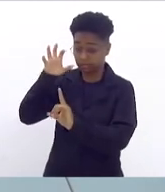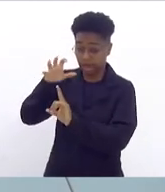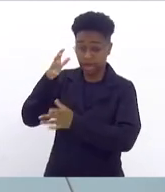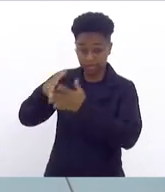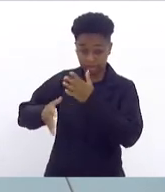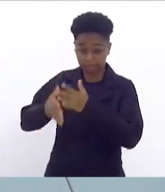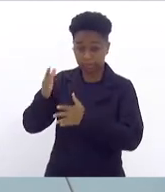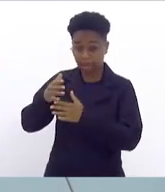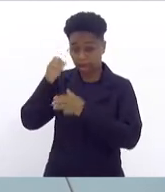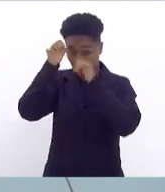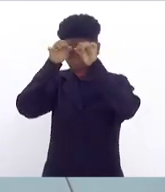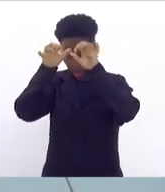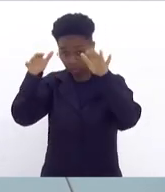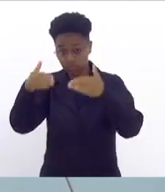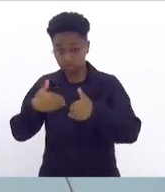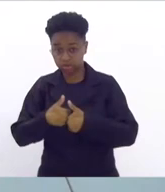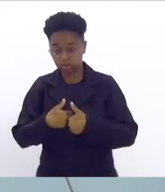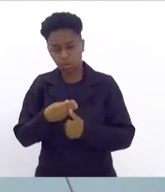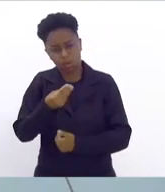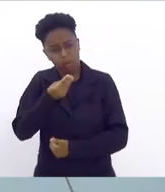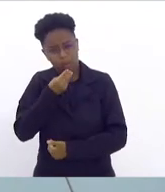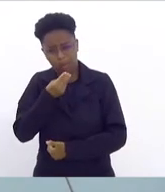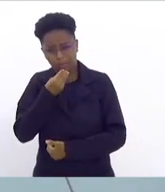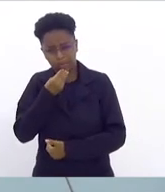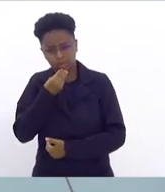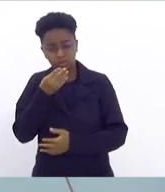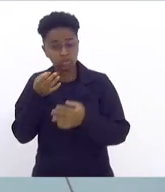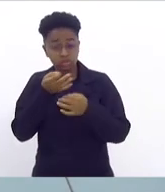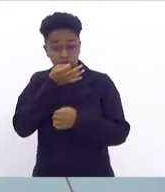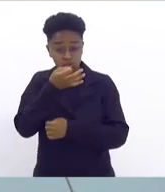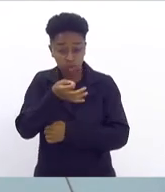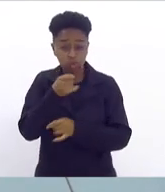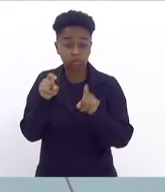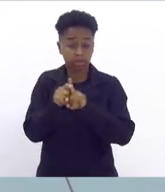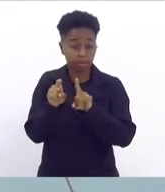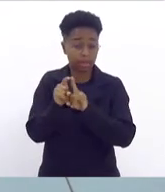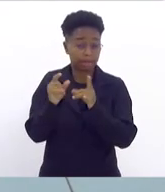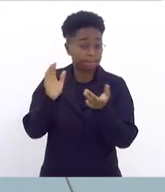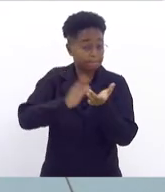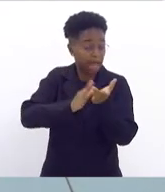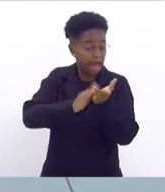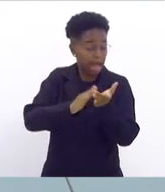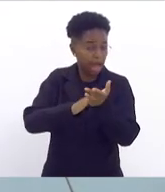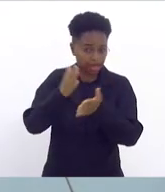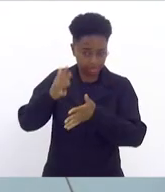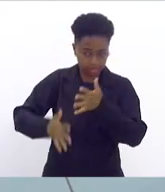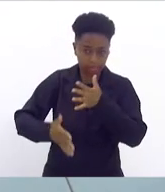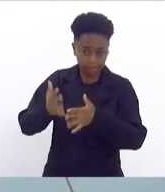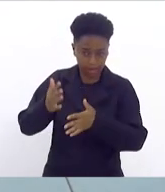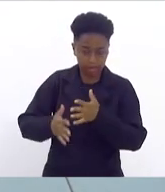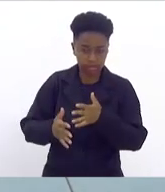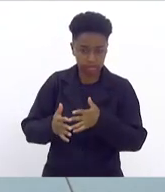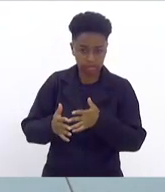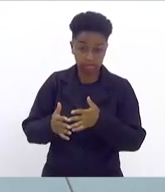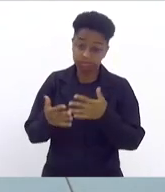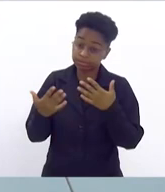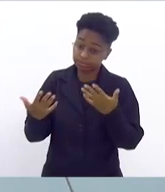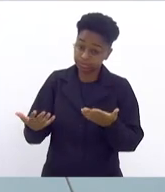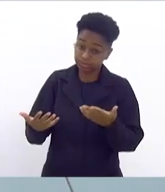autistas. Evidentemente, o som das palmas também o fazem. O trepidar e a passagem